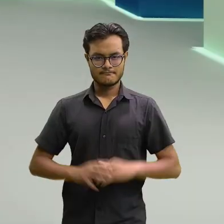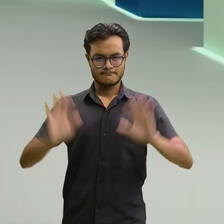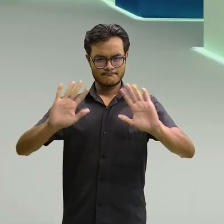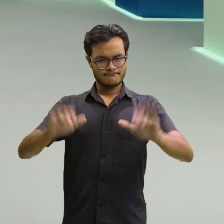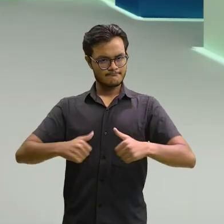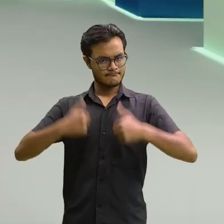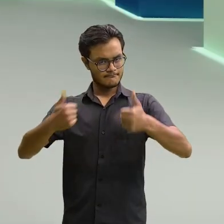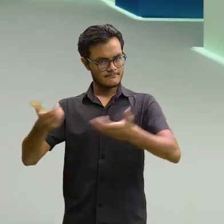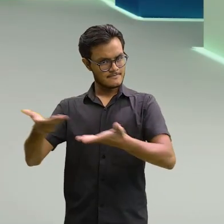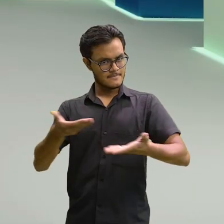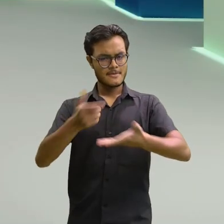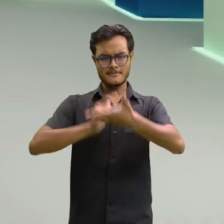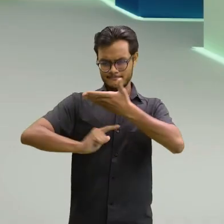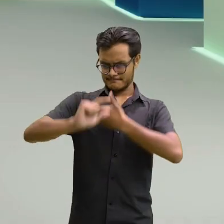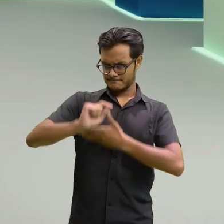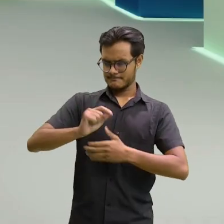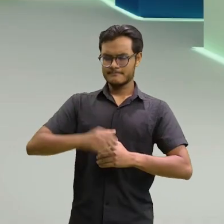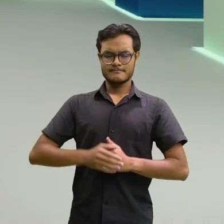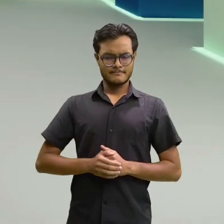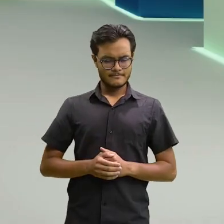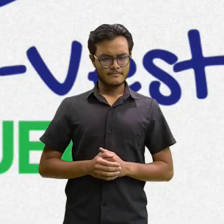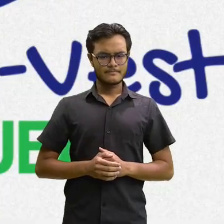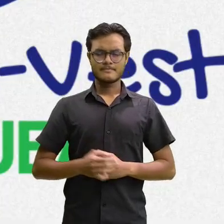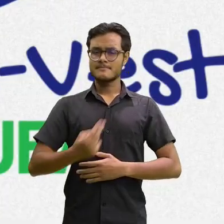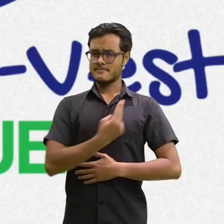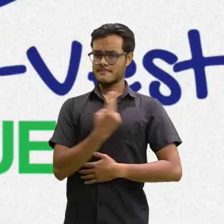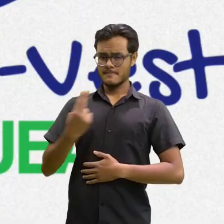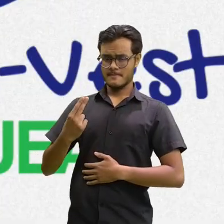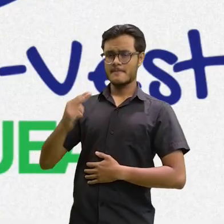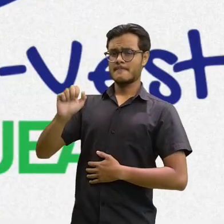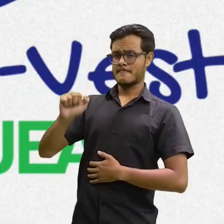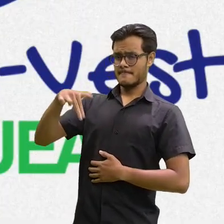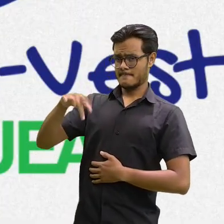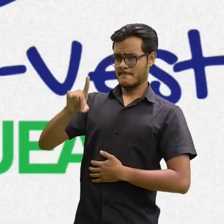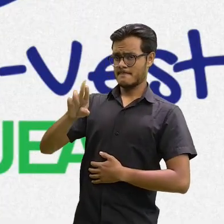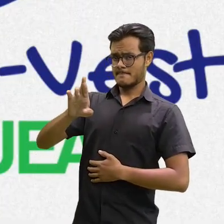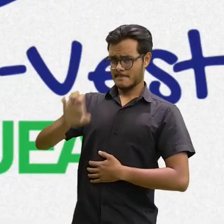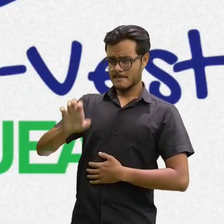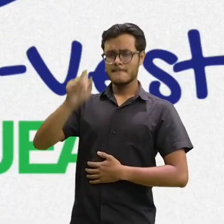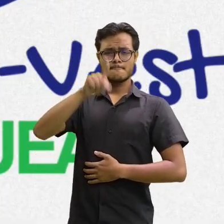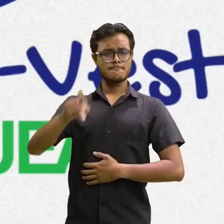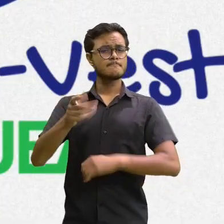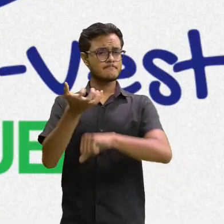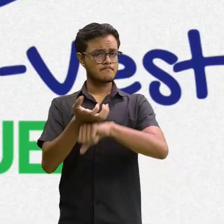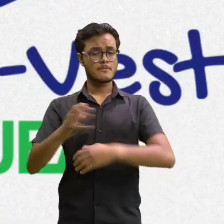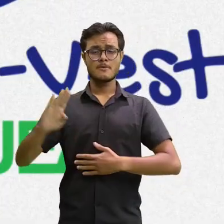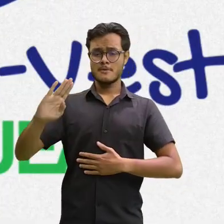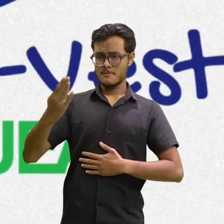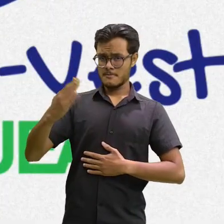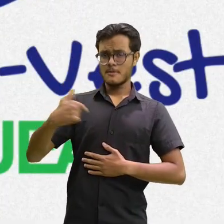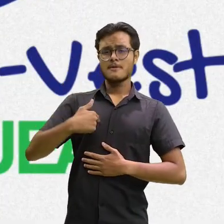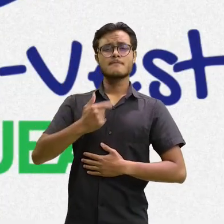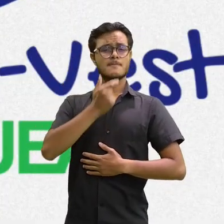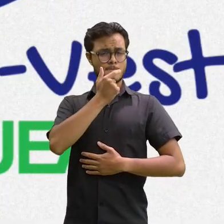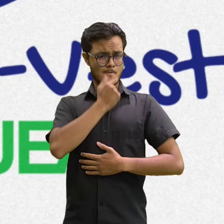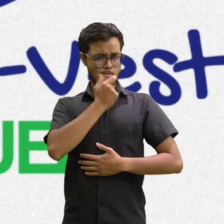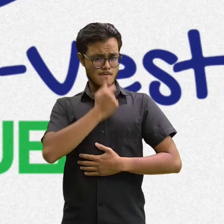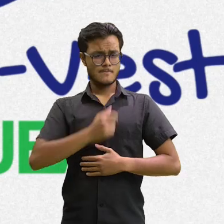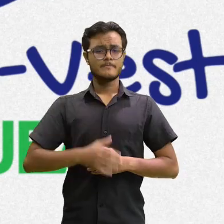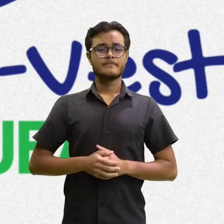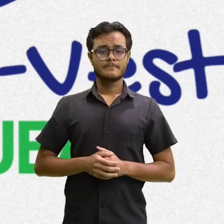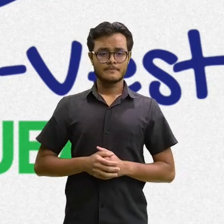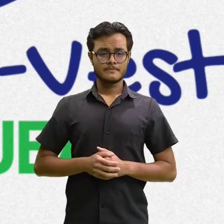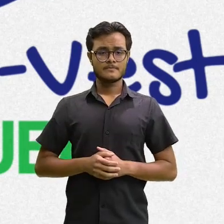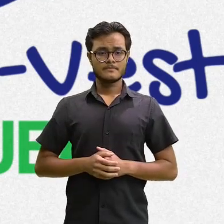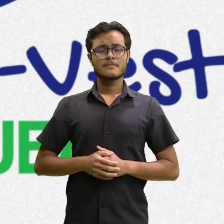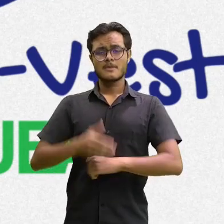bem? Seja bem-vindo ao Preveste UEA. Eu sou o professor André Menezes, o brabo da biologia. Eu sou do sexo masculino, tenho